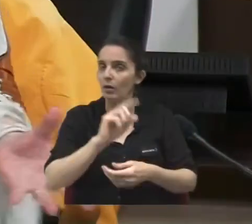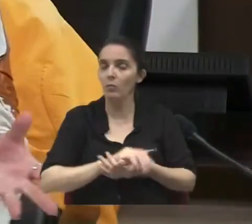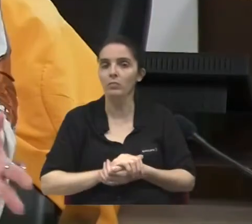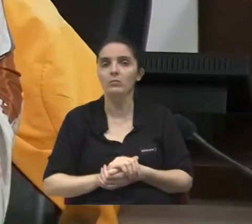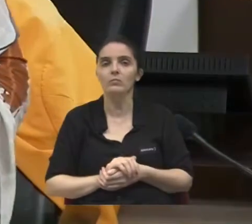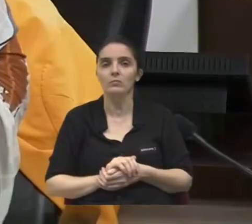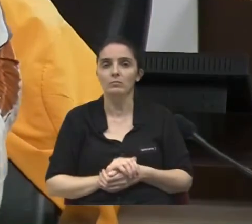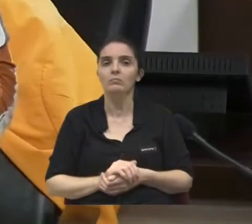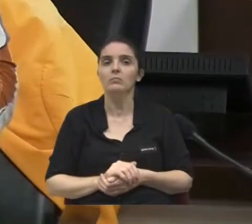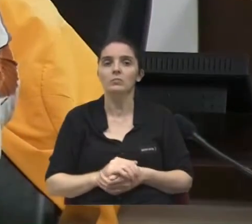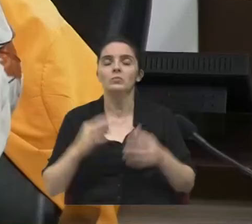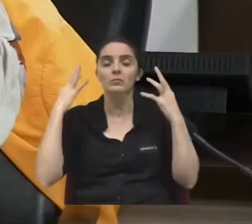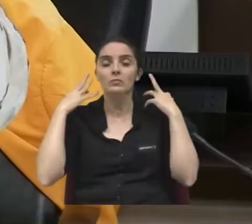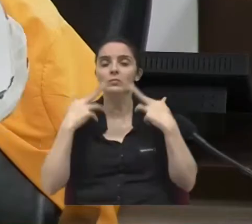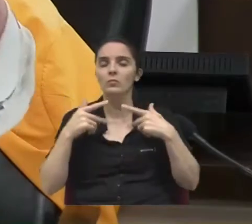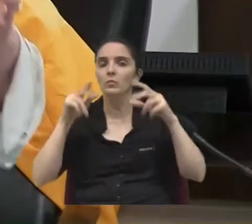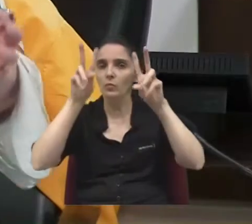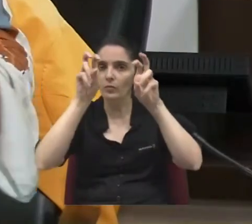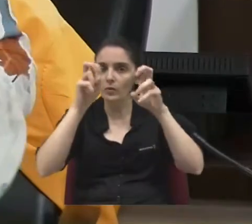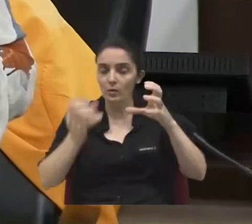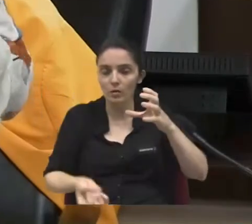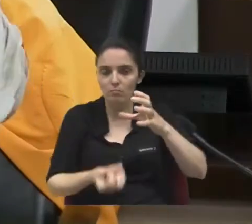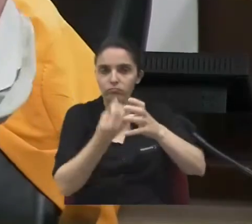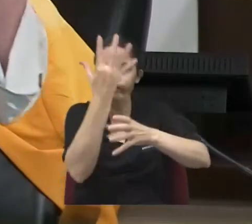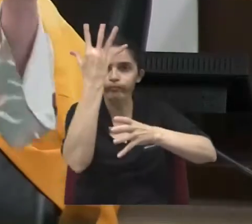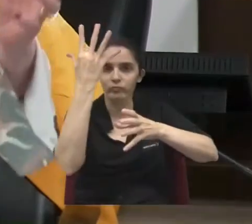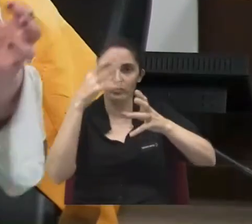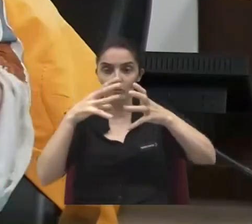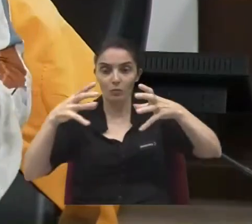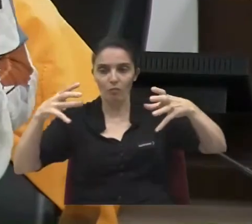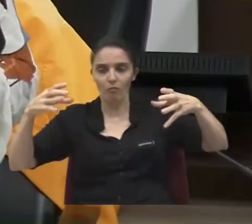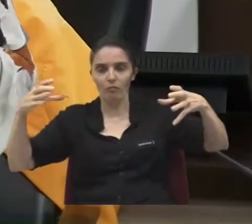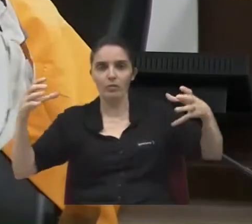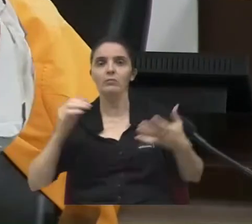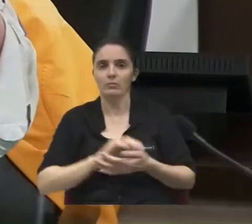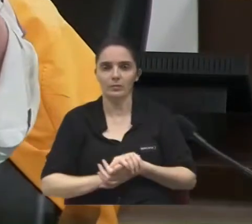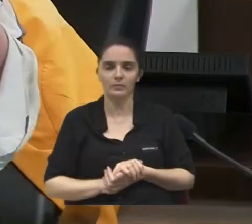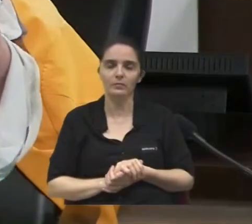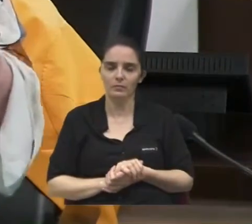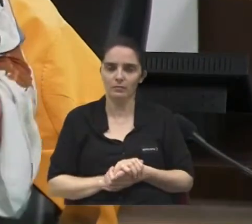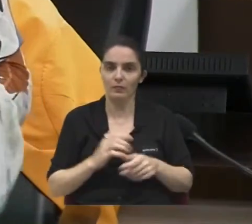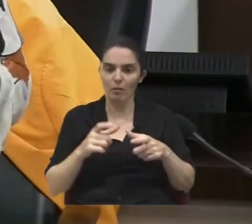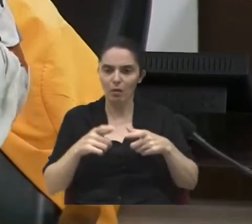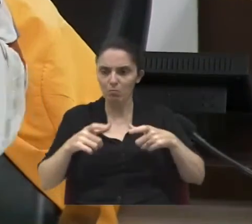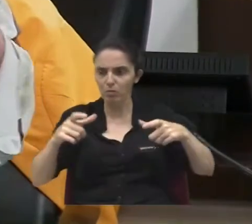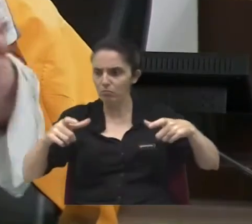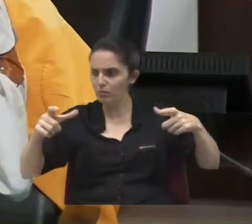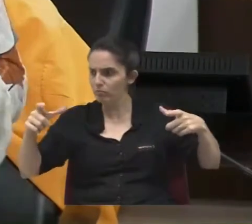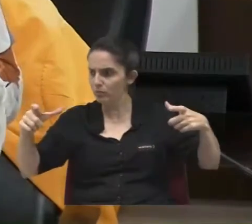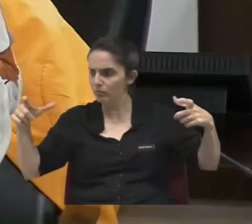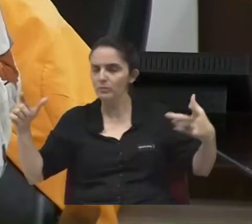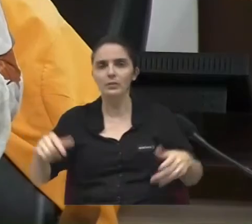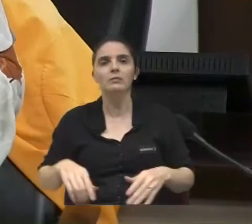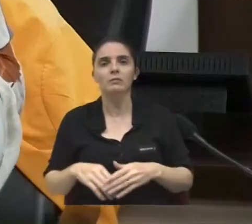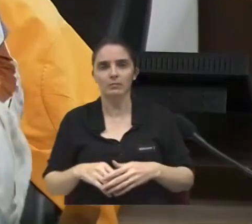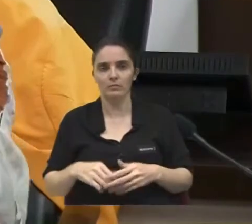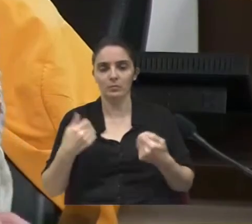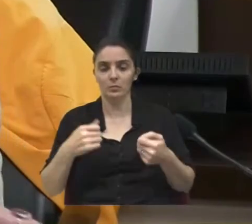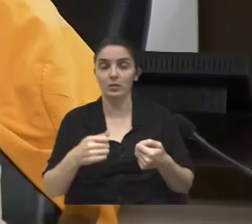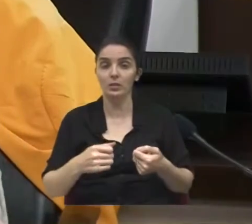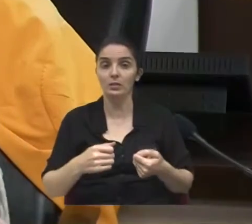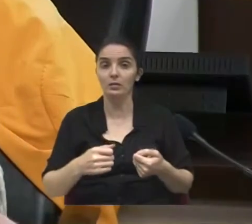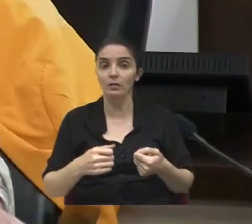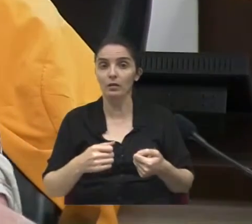cada dia. Então, nós temos que entrar realmente com tudo nesse projeto, inclusive a nível federal, acompanhar, porque